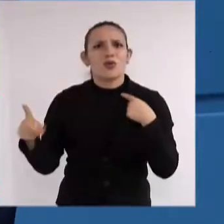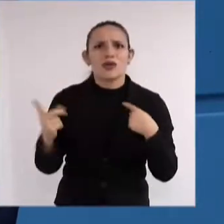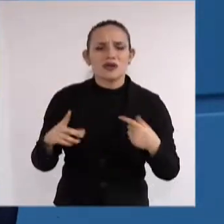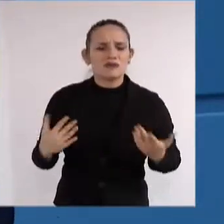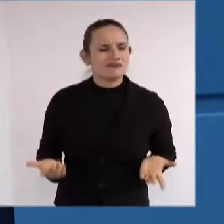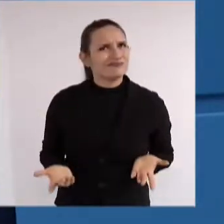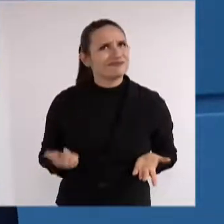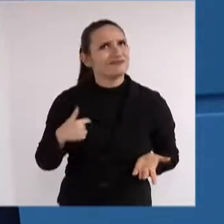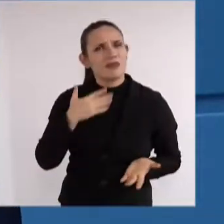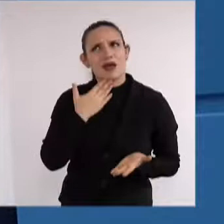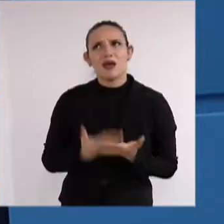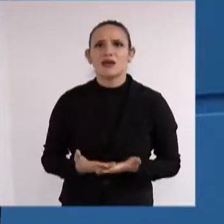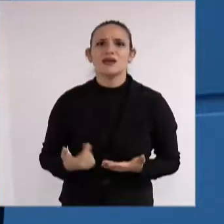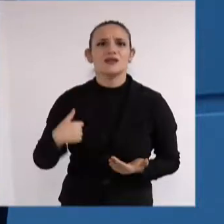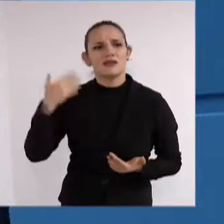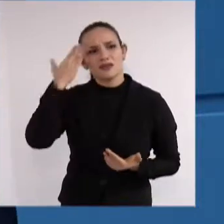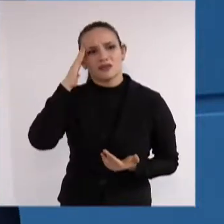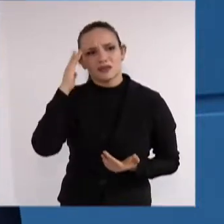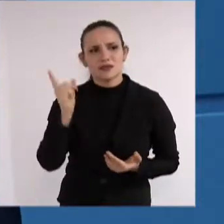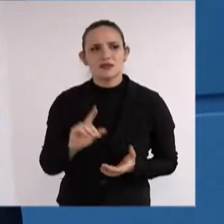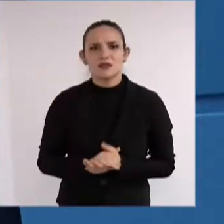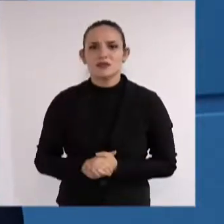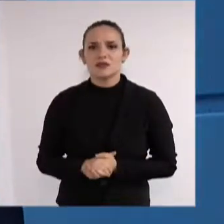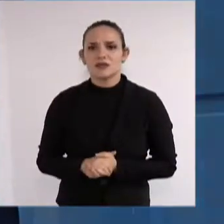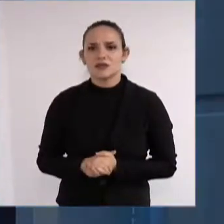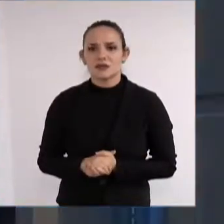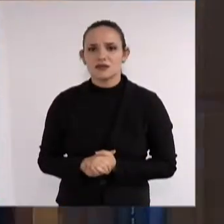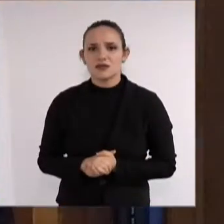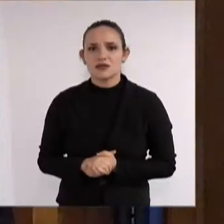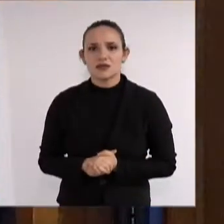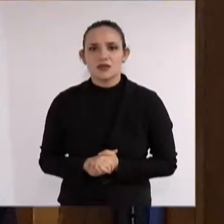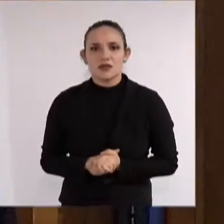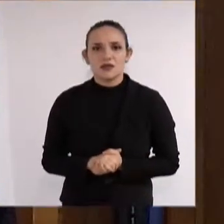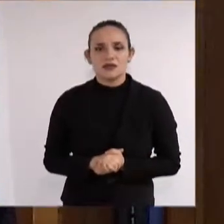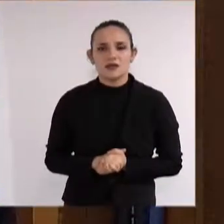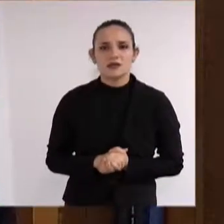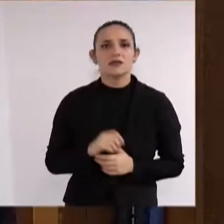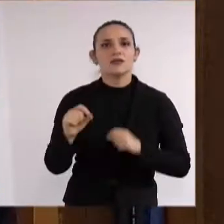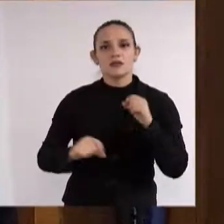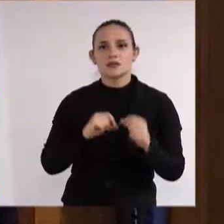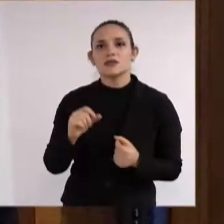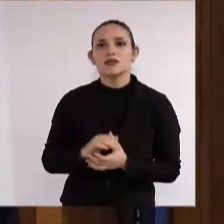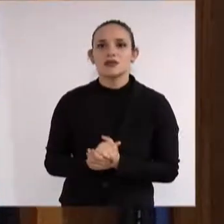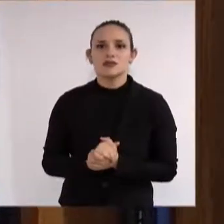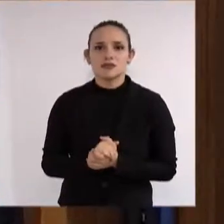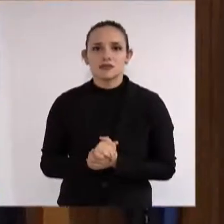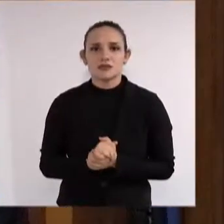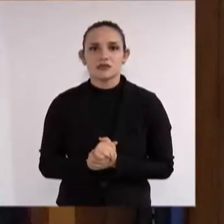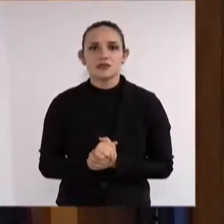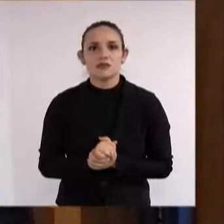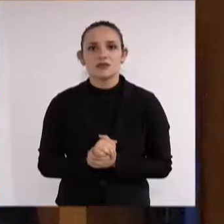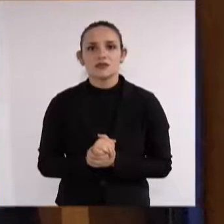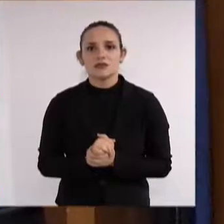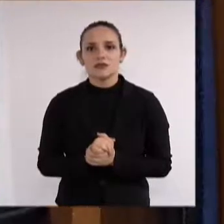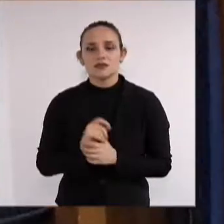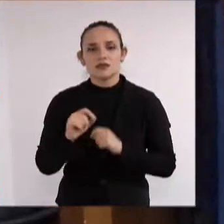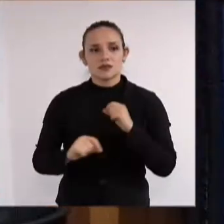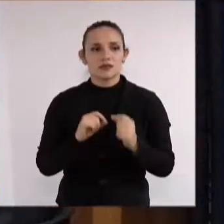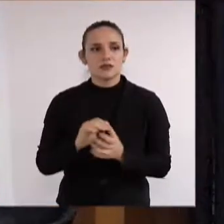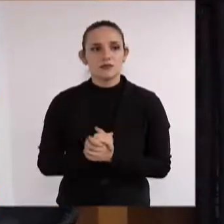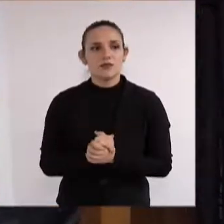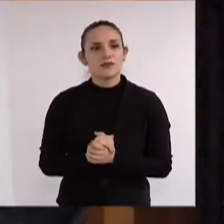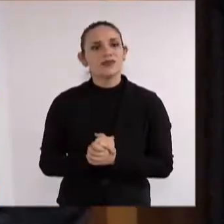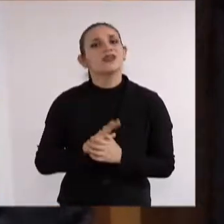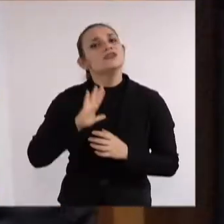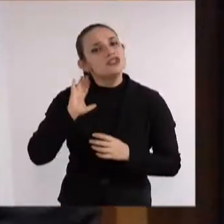aqui perplexos, porque depois volta para a comissão e dá pela manutenção do veto. Então, eu já venho solicitando há